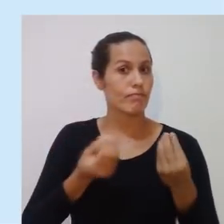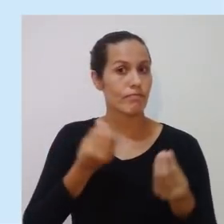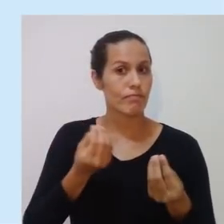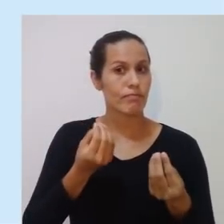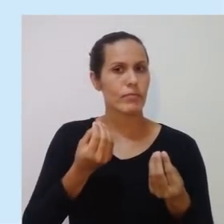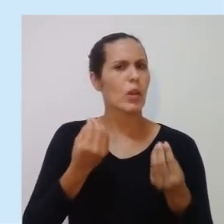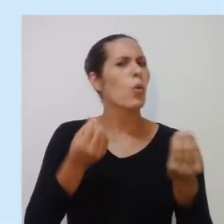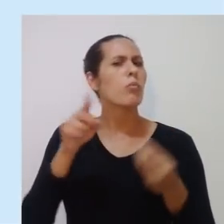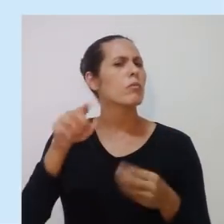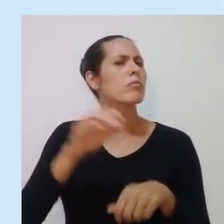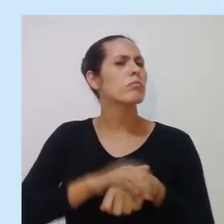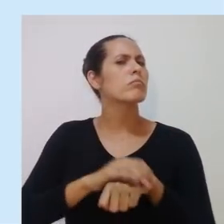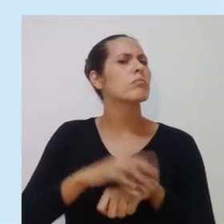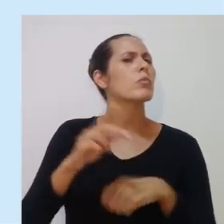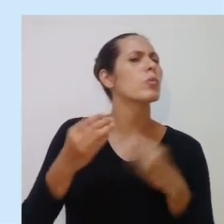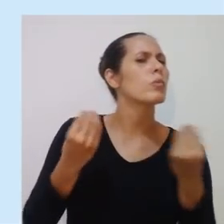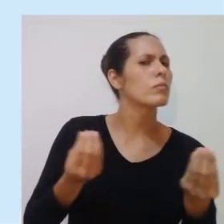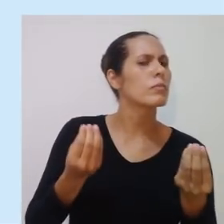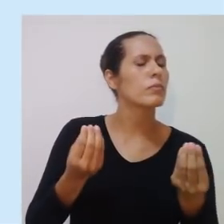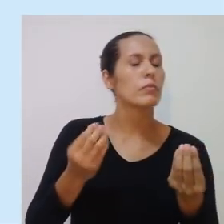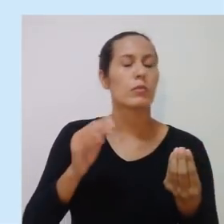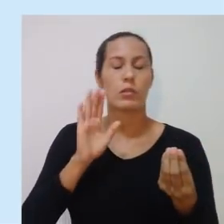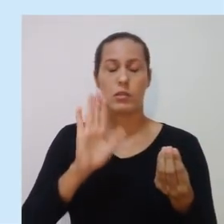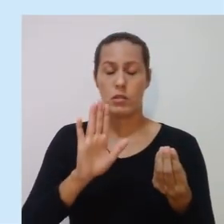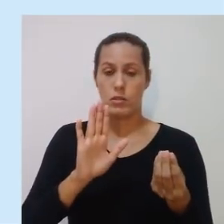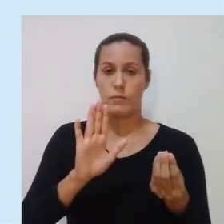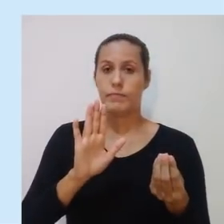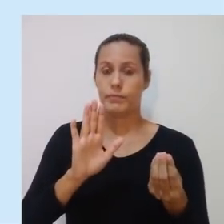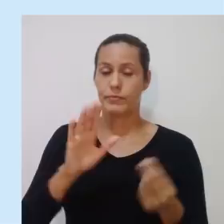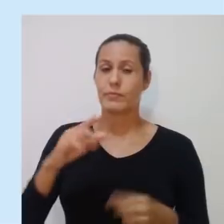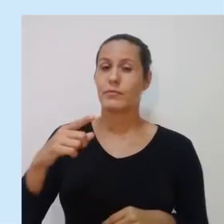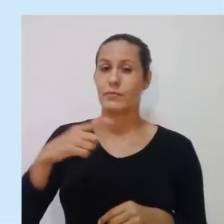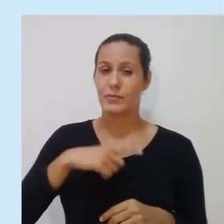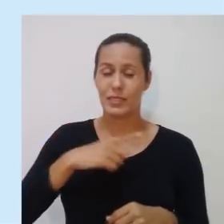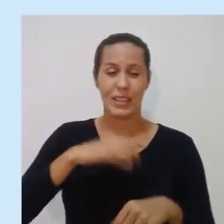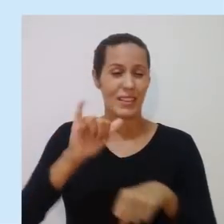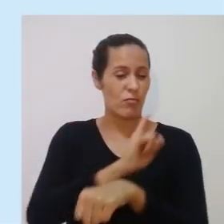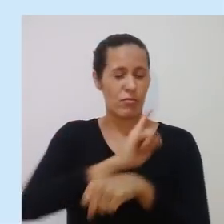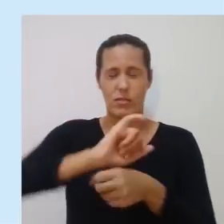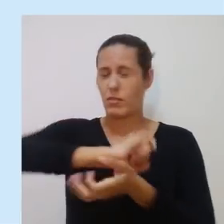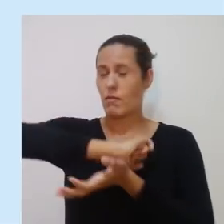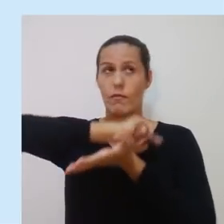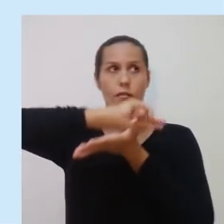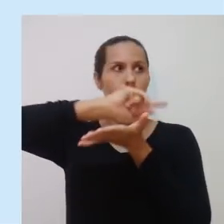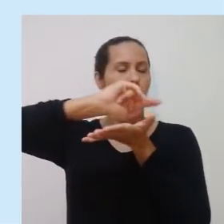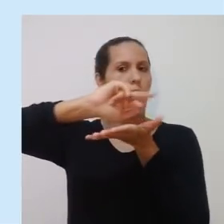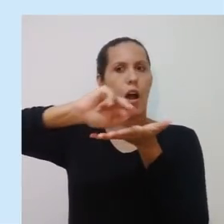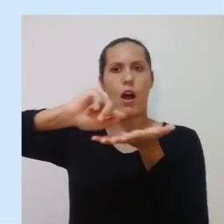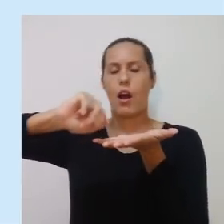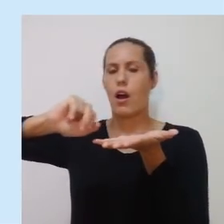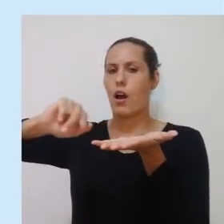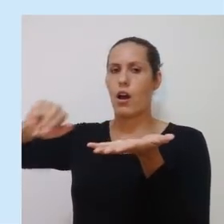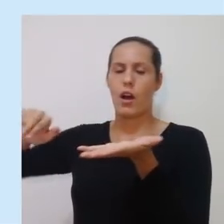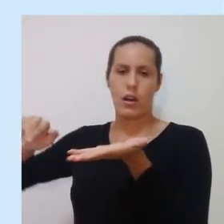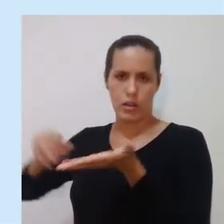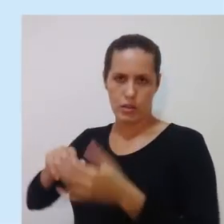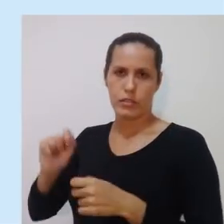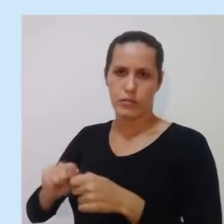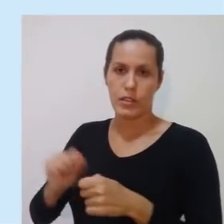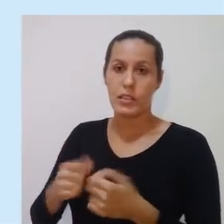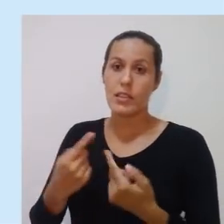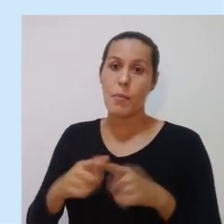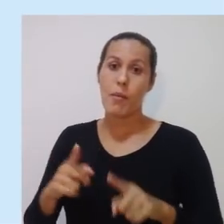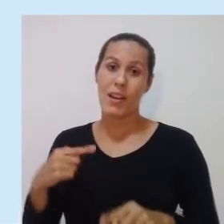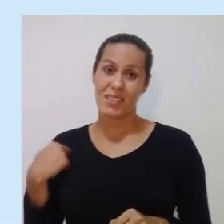o sentido global do texto? Gente, existem várias maneiras, existem muitas maneiras,